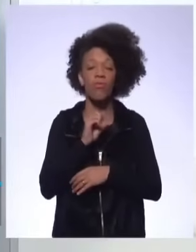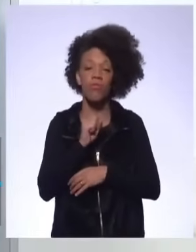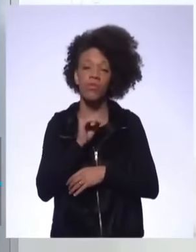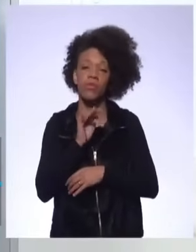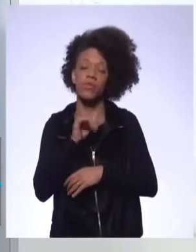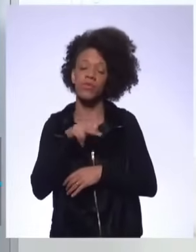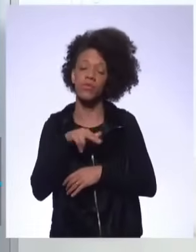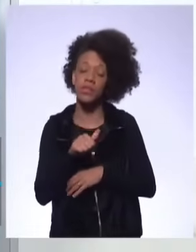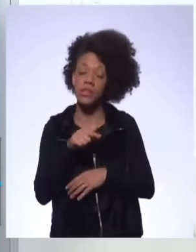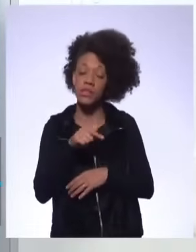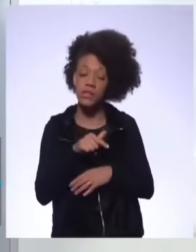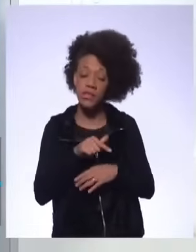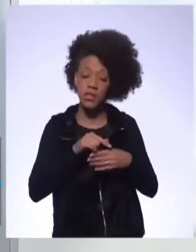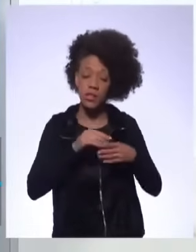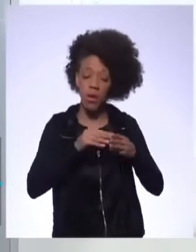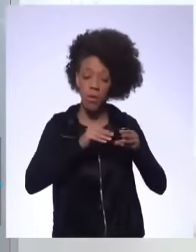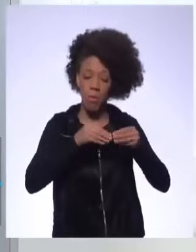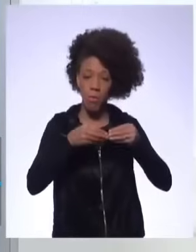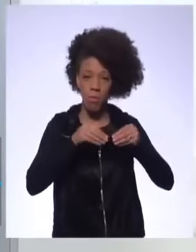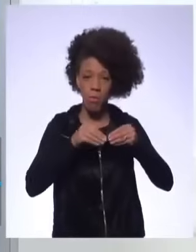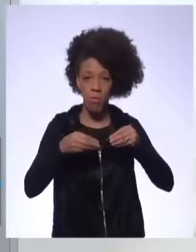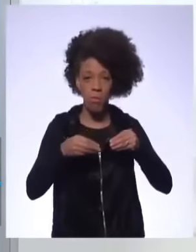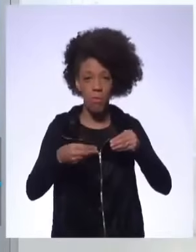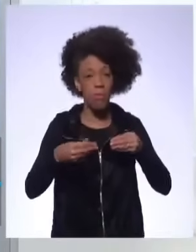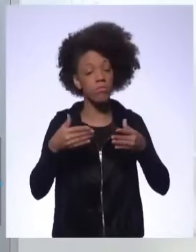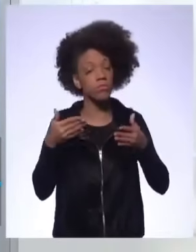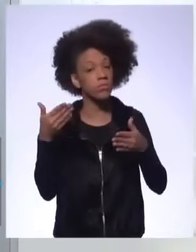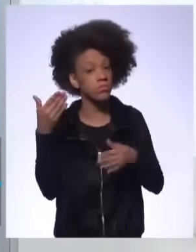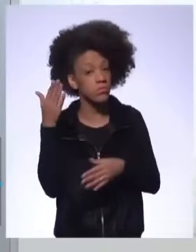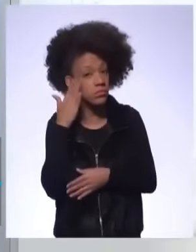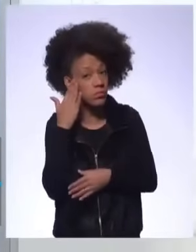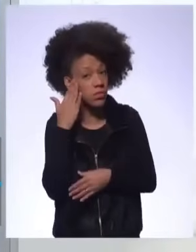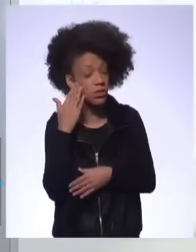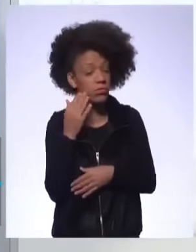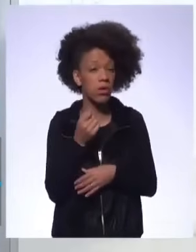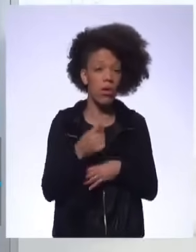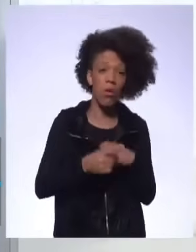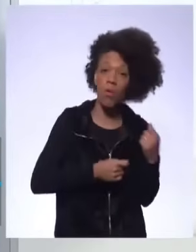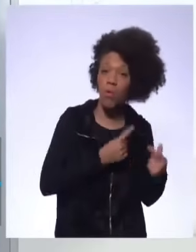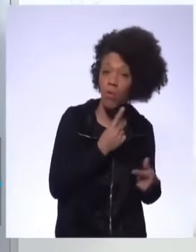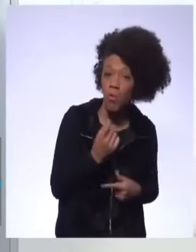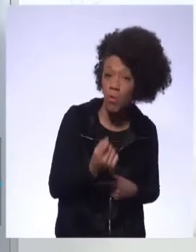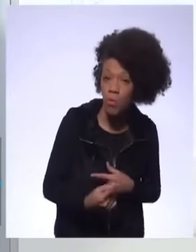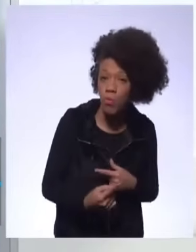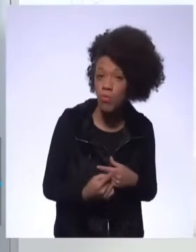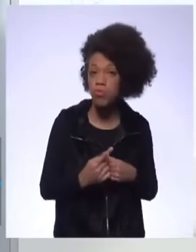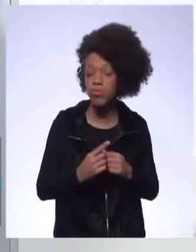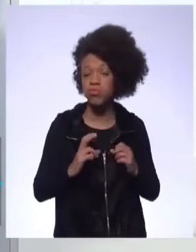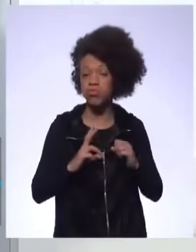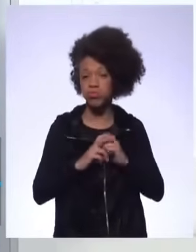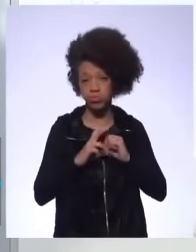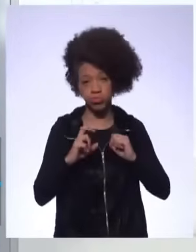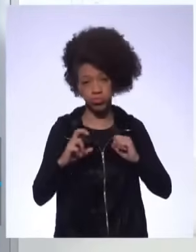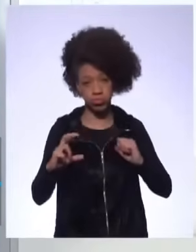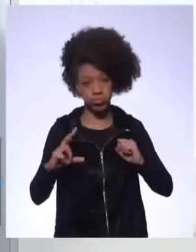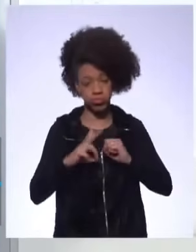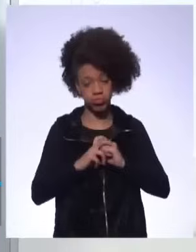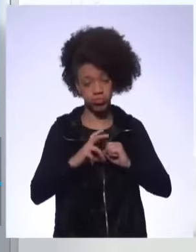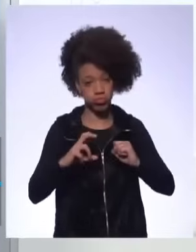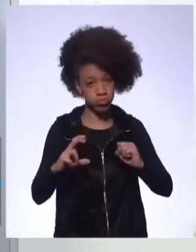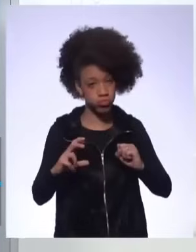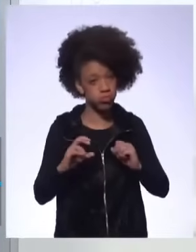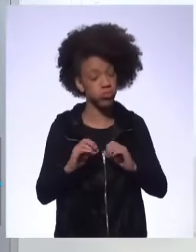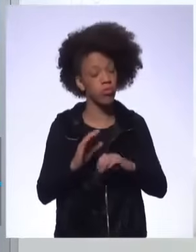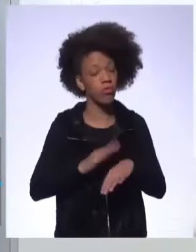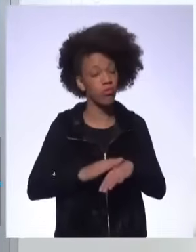essa molécula, até onde nós sabemos, só algumas bactérias produzem. Até onde nós sabemos, mas pode